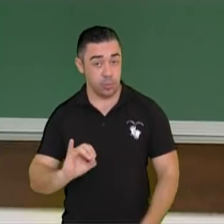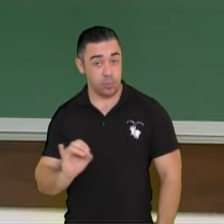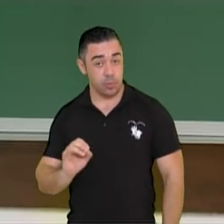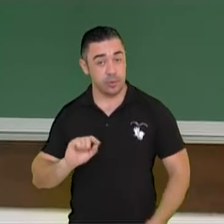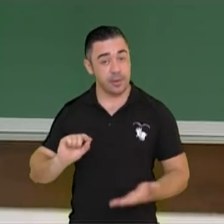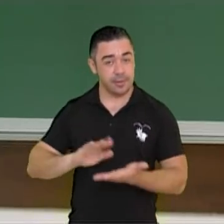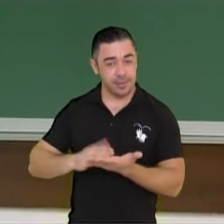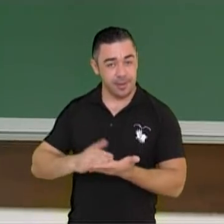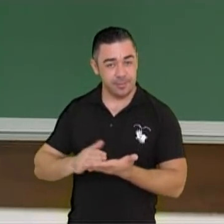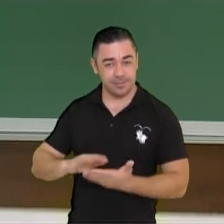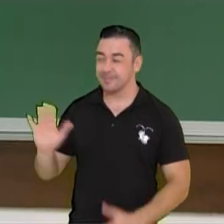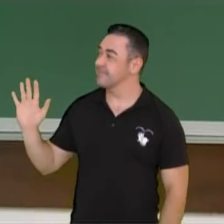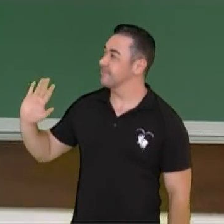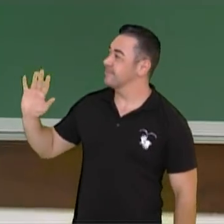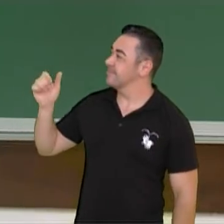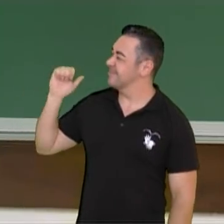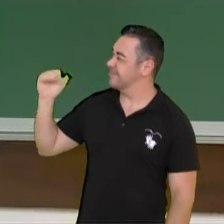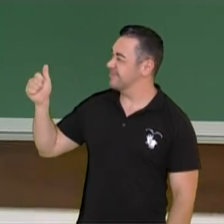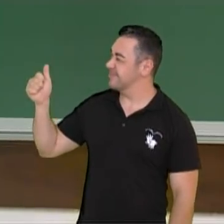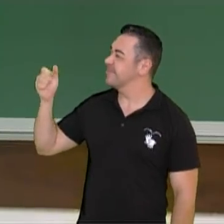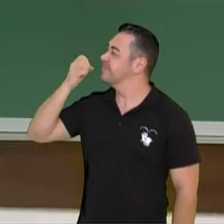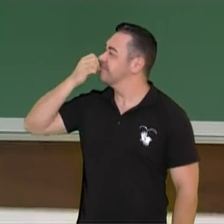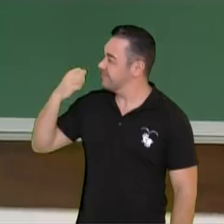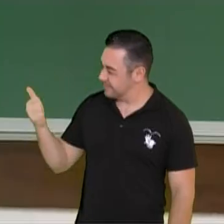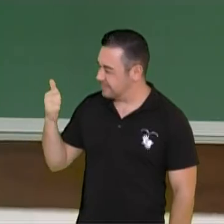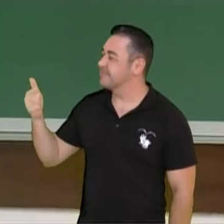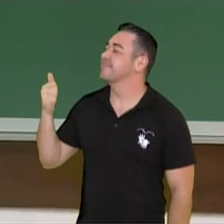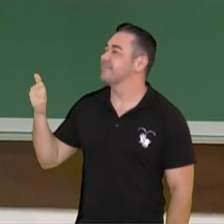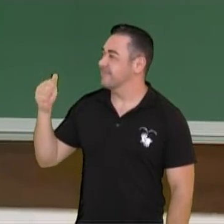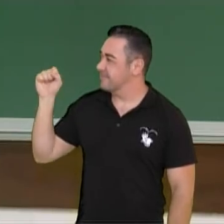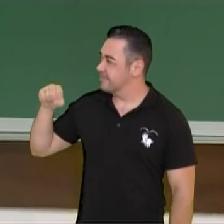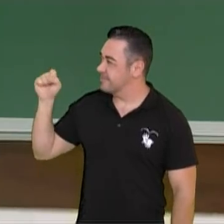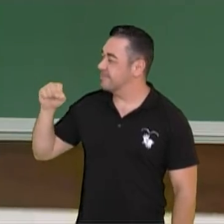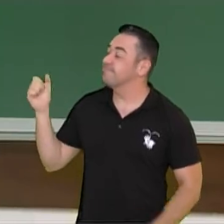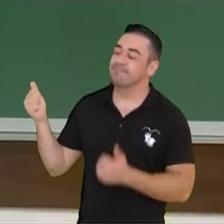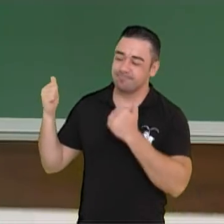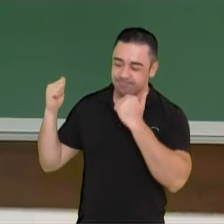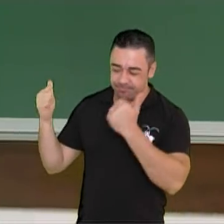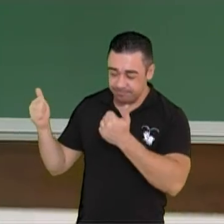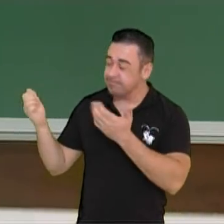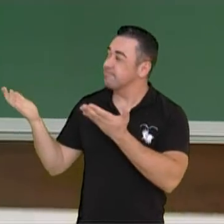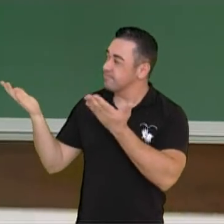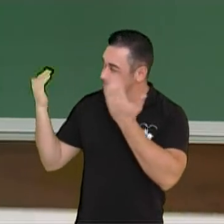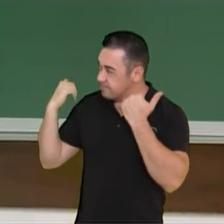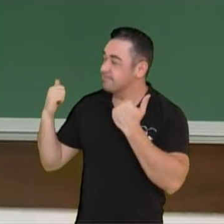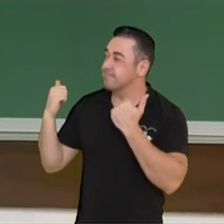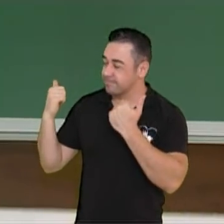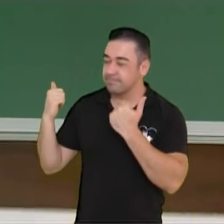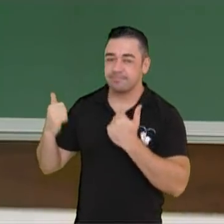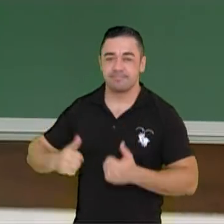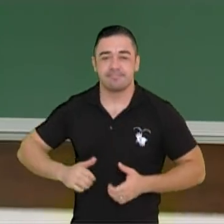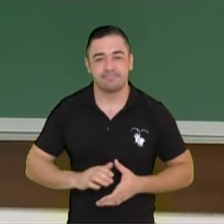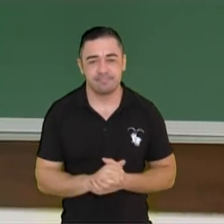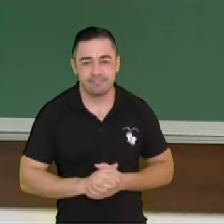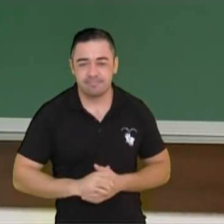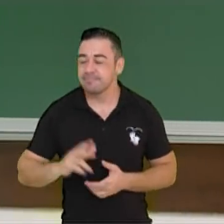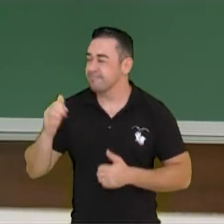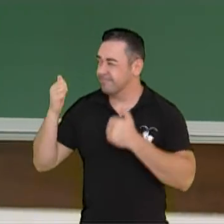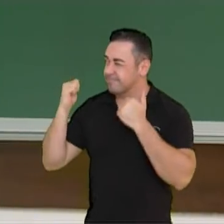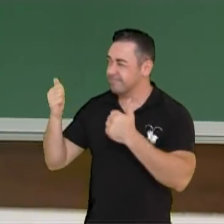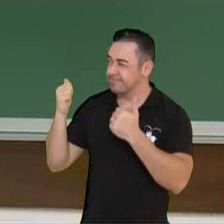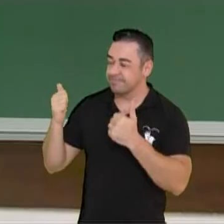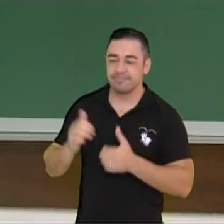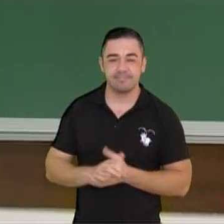oi para o nosso amigo. Oi, Tiago, tudo bom com você? Vamos ensinar essa galerinha hoje? Firmes e fortes,